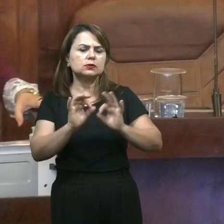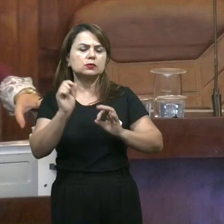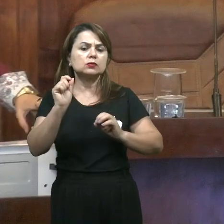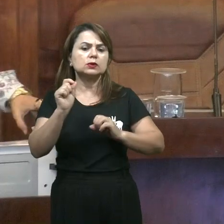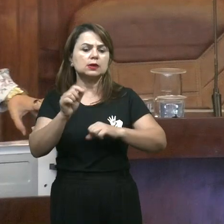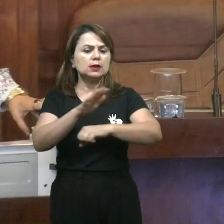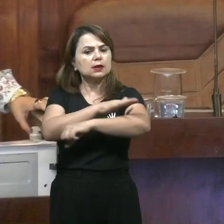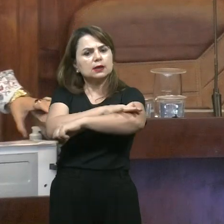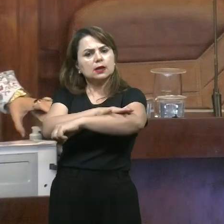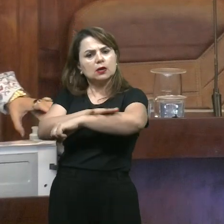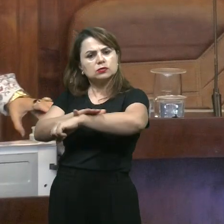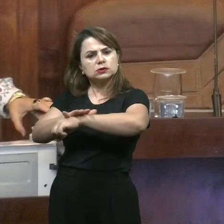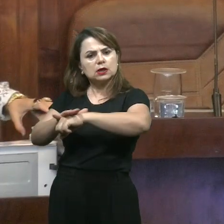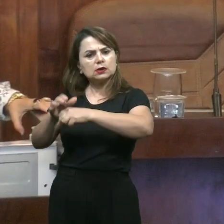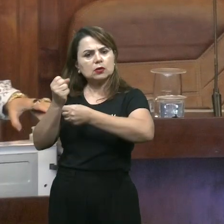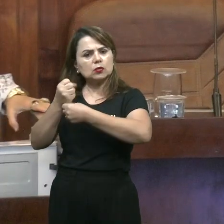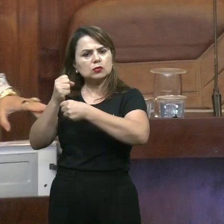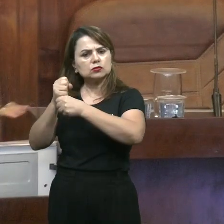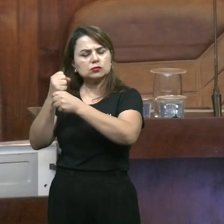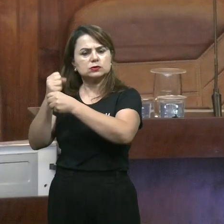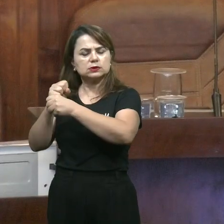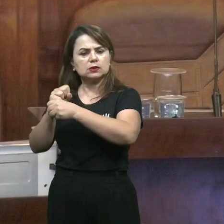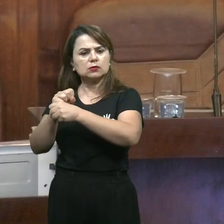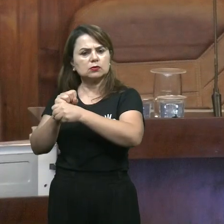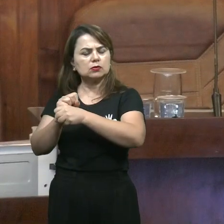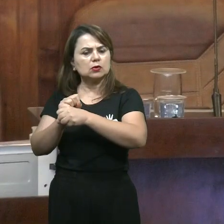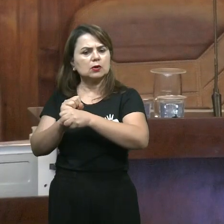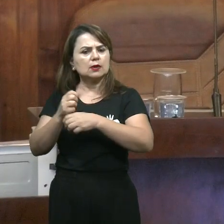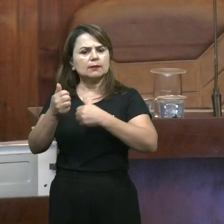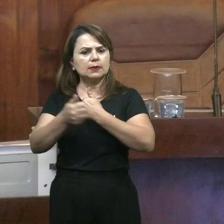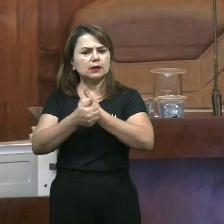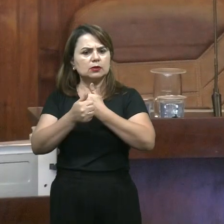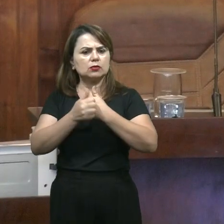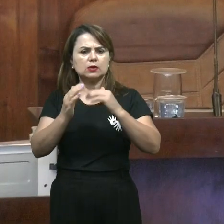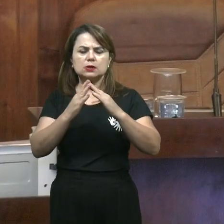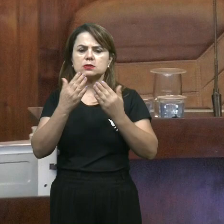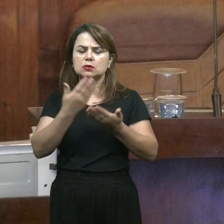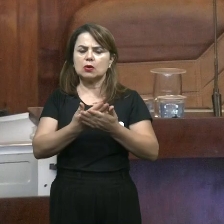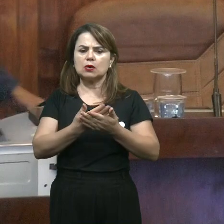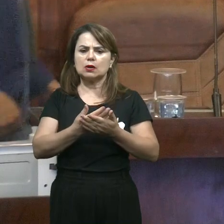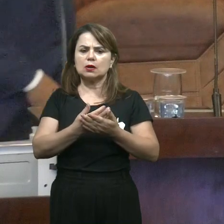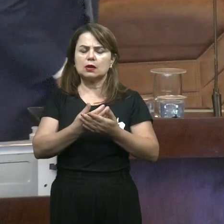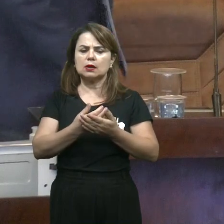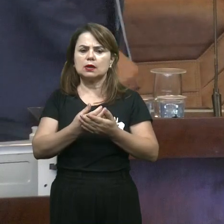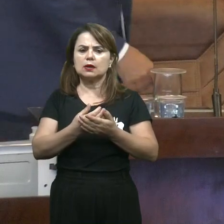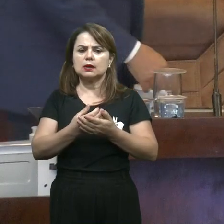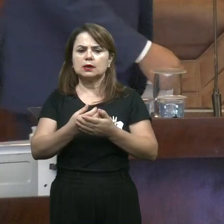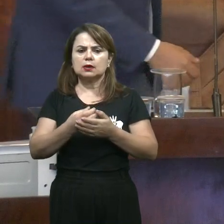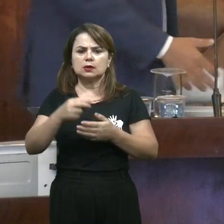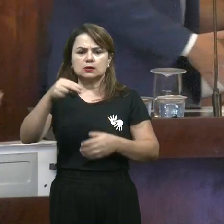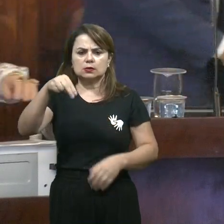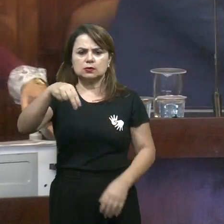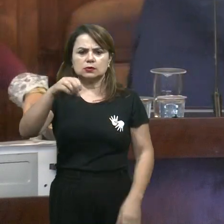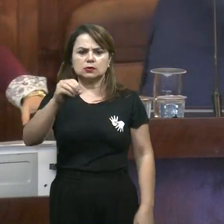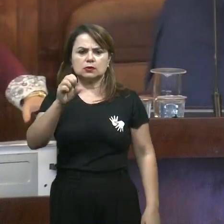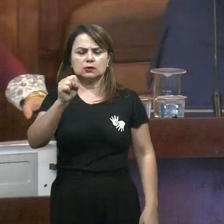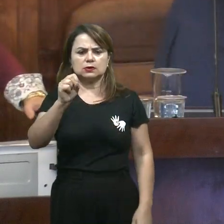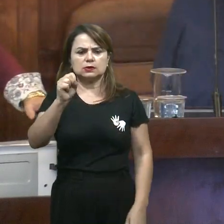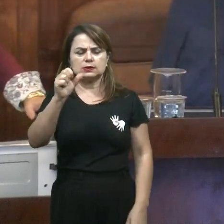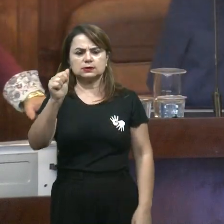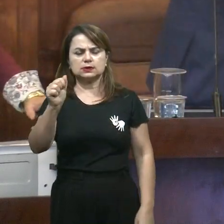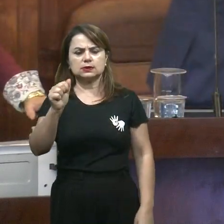calçadas na praça existente, na proximidade da EMEI Nossa Senhora da Glória, localizada na Avenida Tomé de Souza.